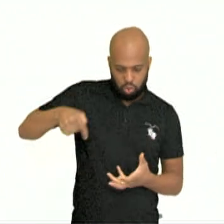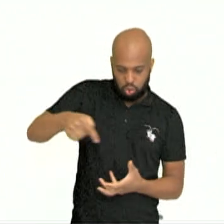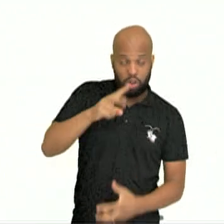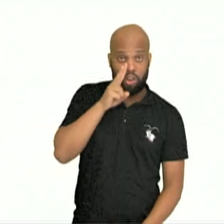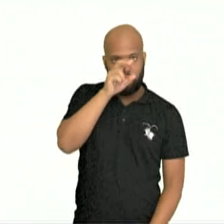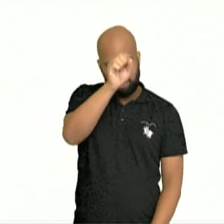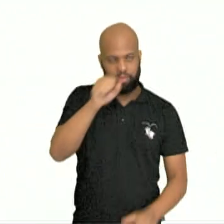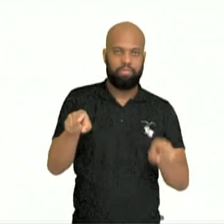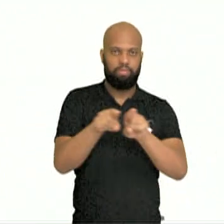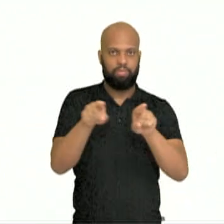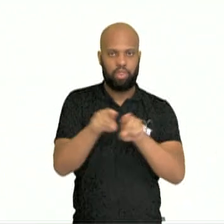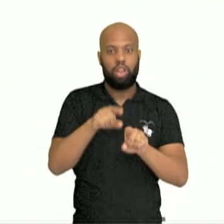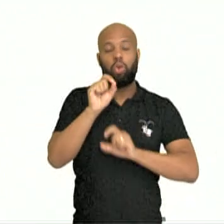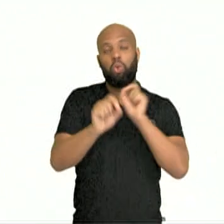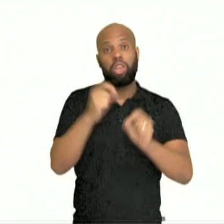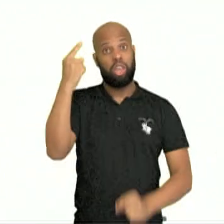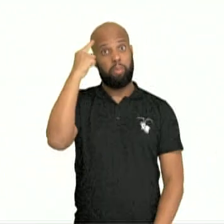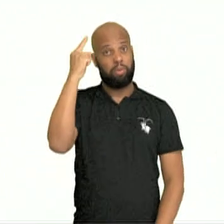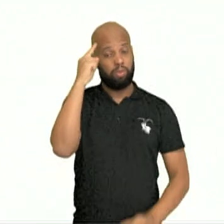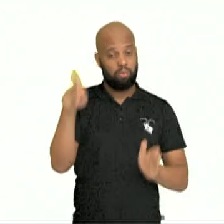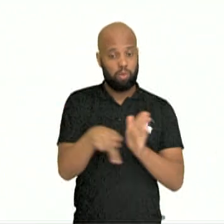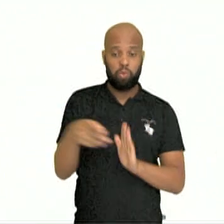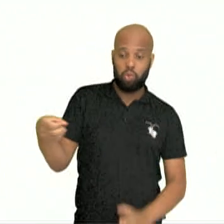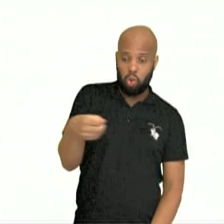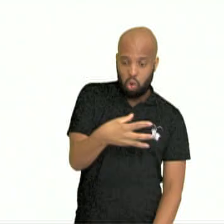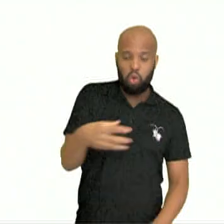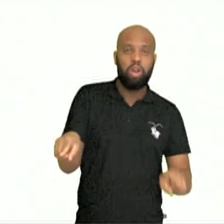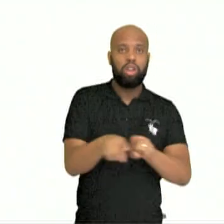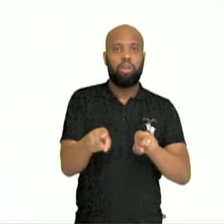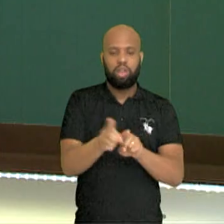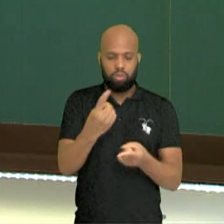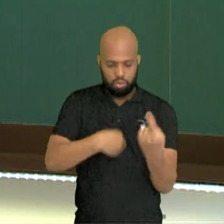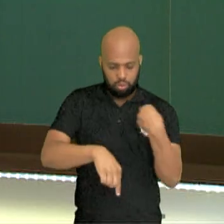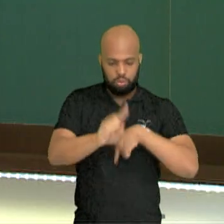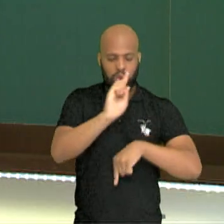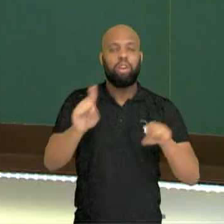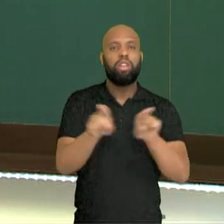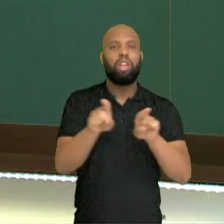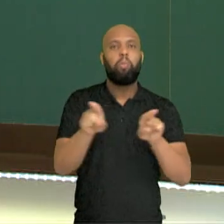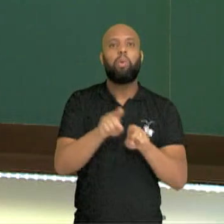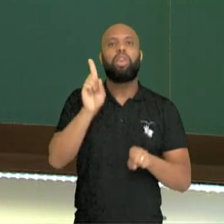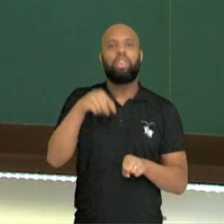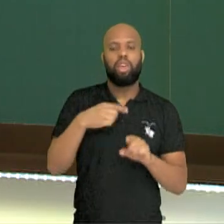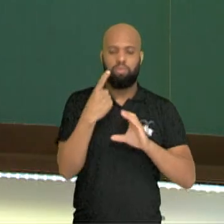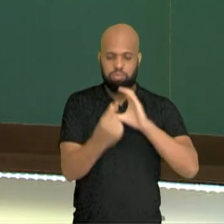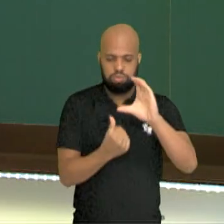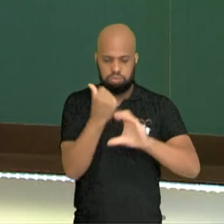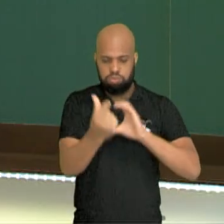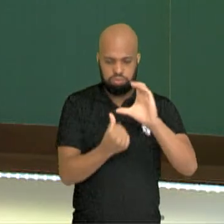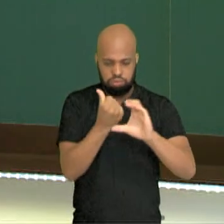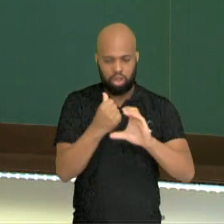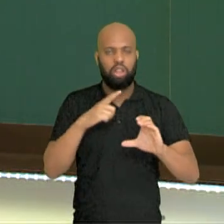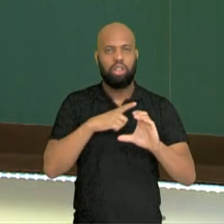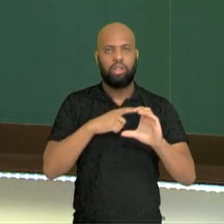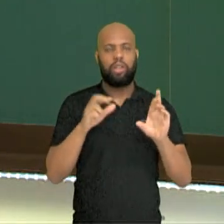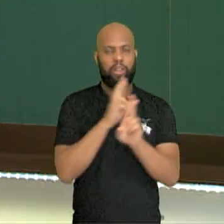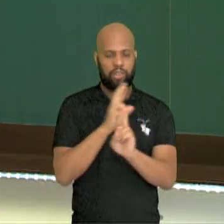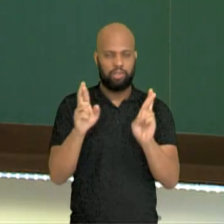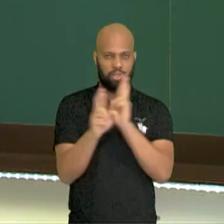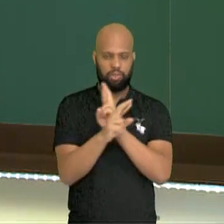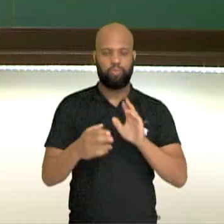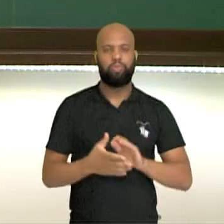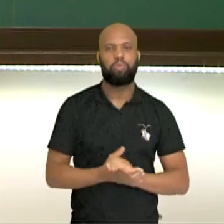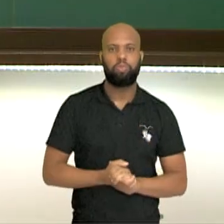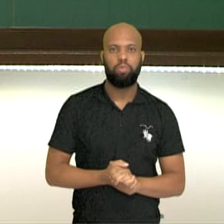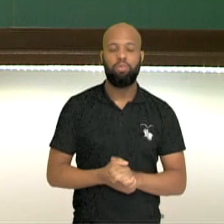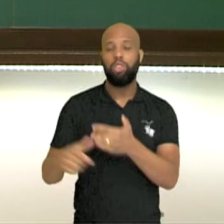grande. Essa ideia de modernidade, de progresso e capitalismo, eles andam muito, muito próximos. Os problemas